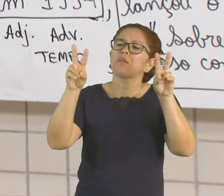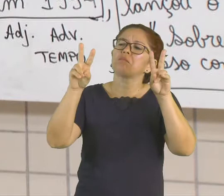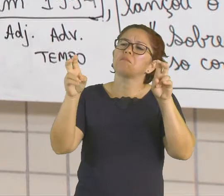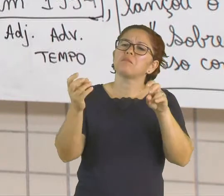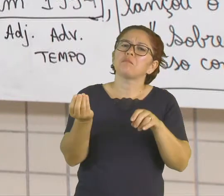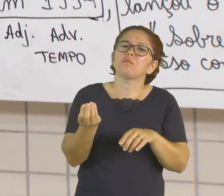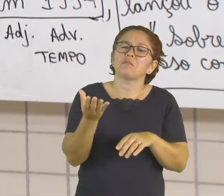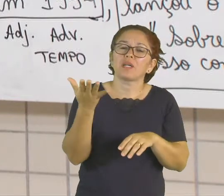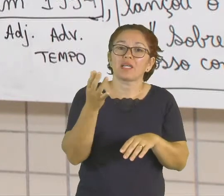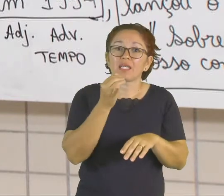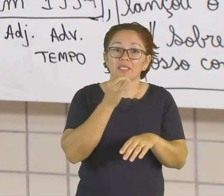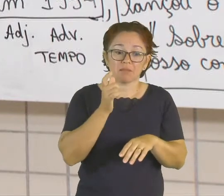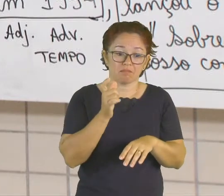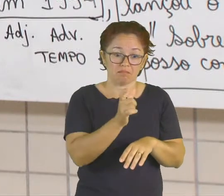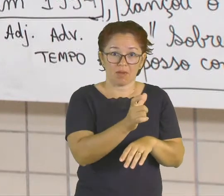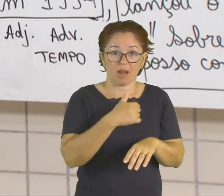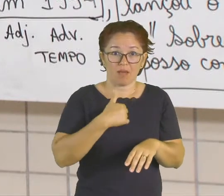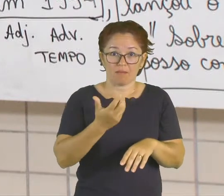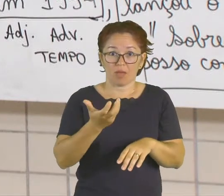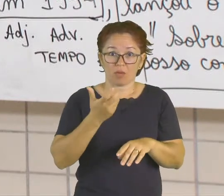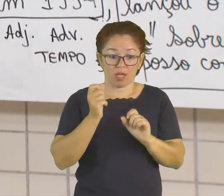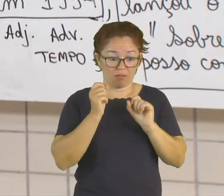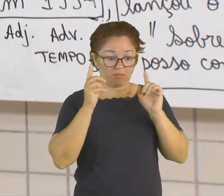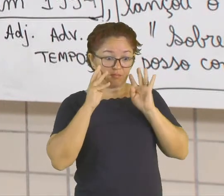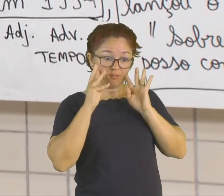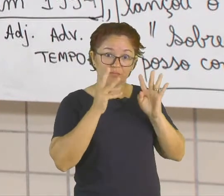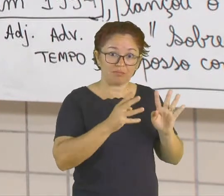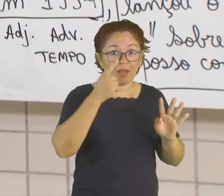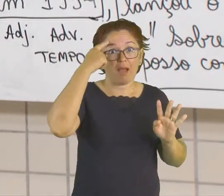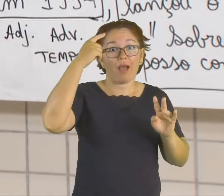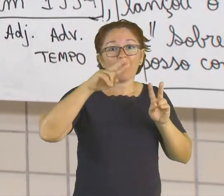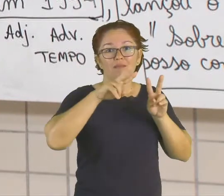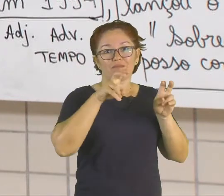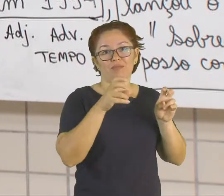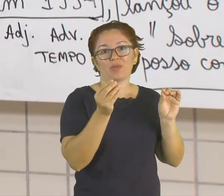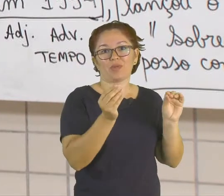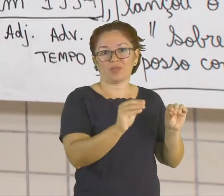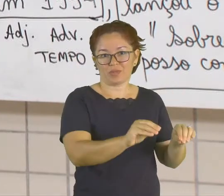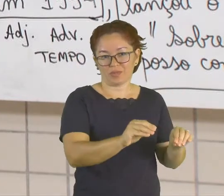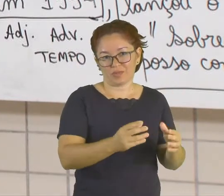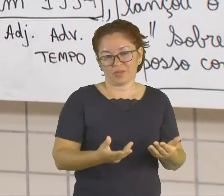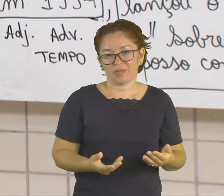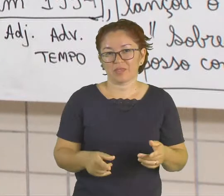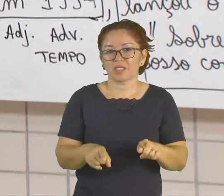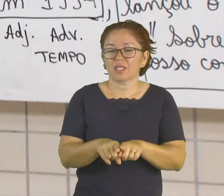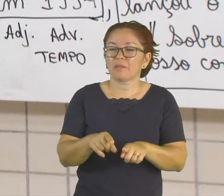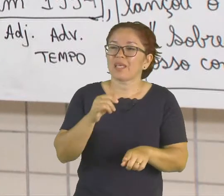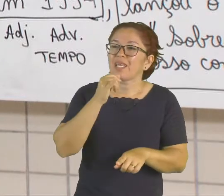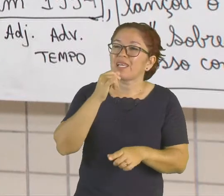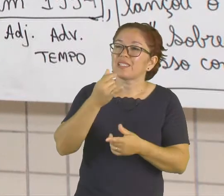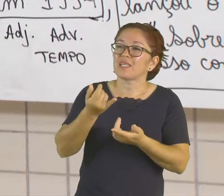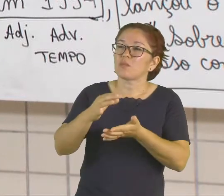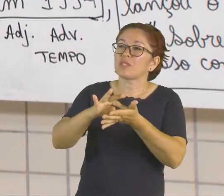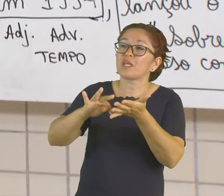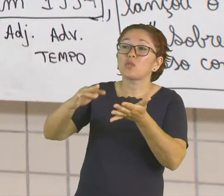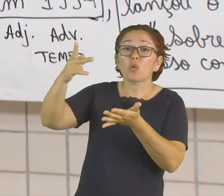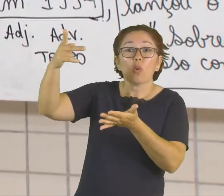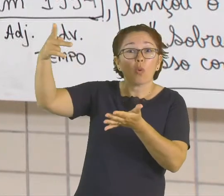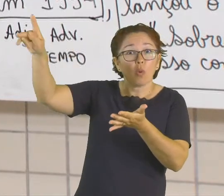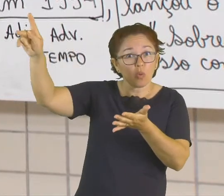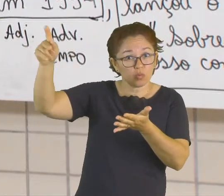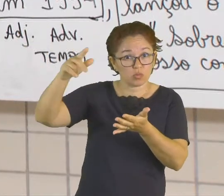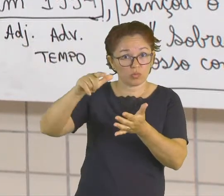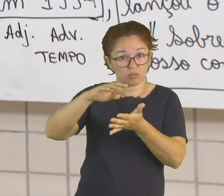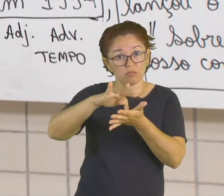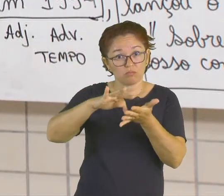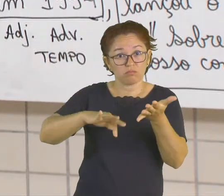enfatizar determinadas palavras ou expressões e também para indicar outro discurso. Quando a gente fala citações, por